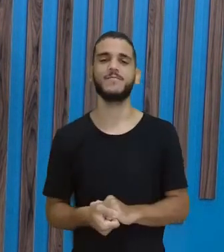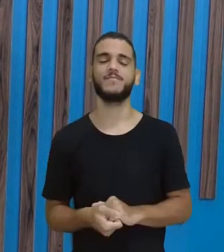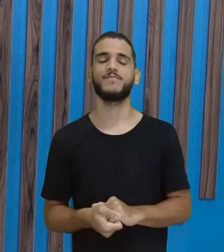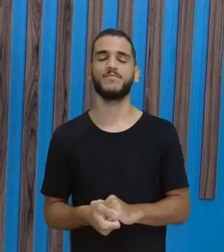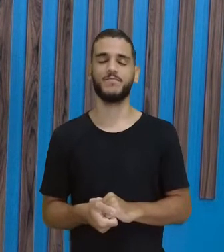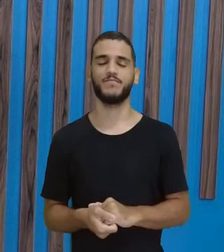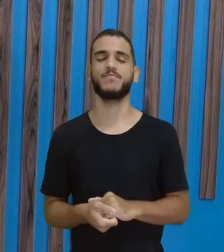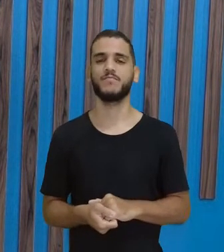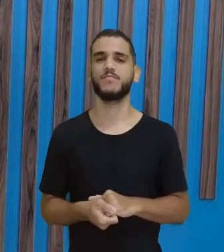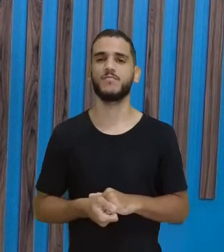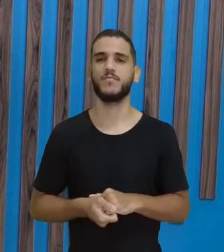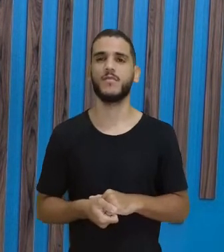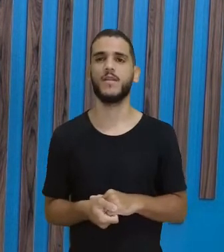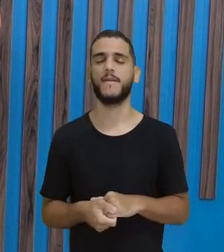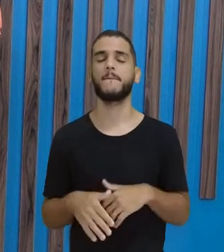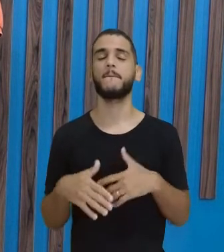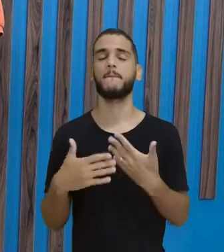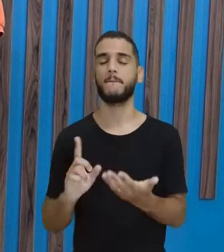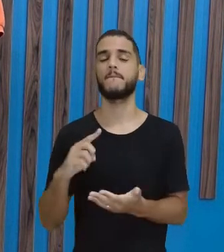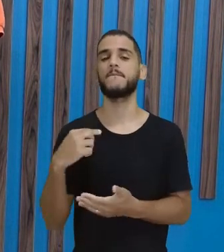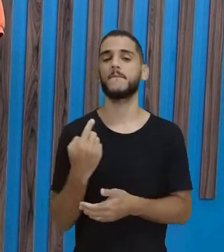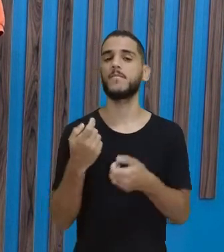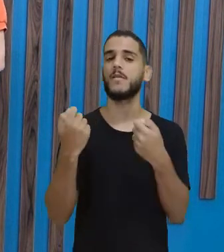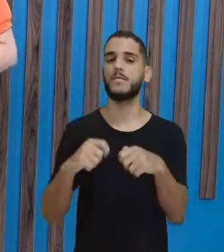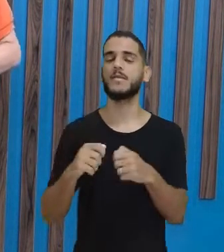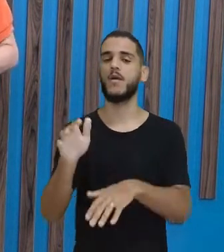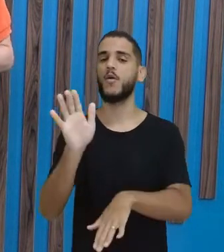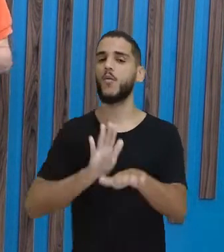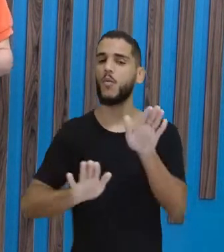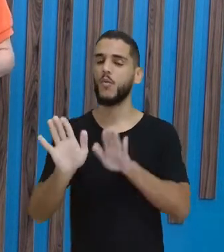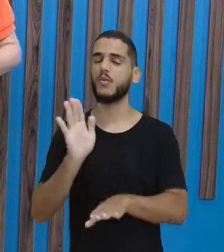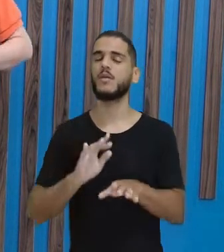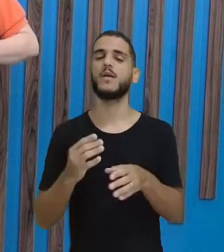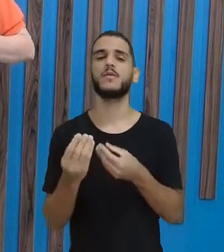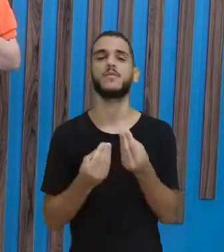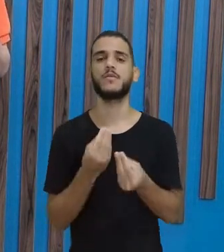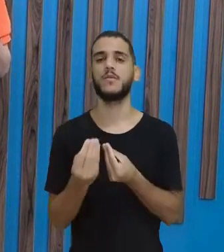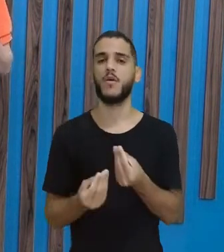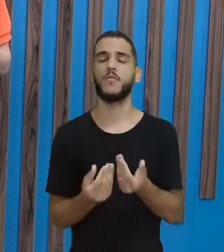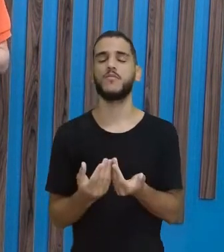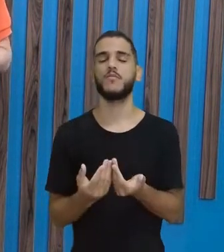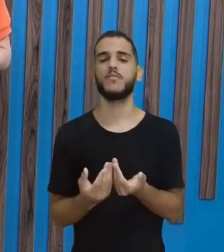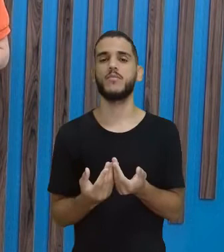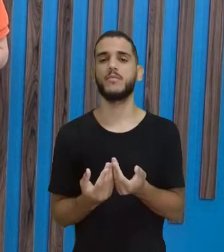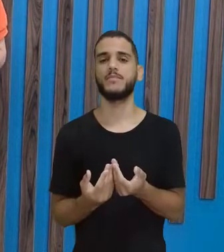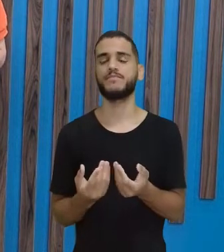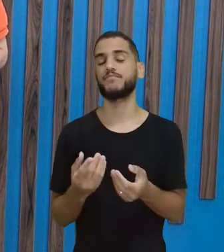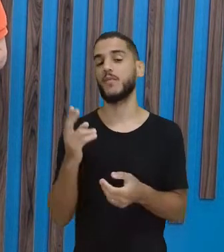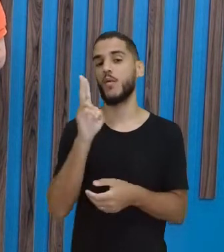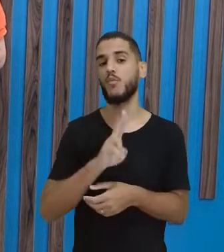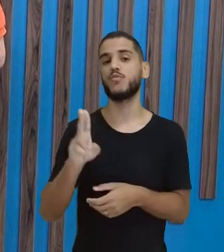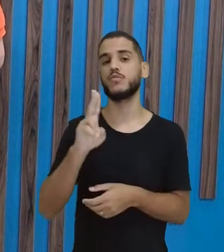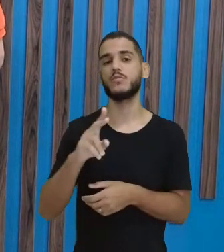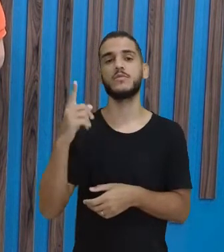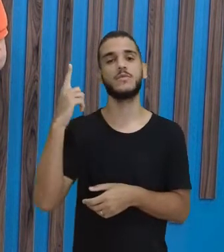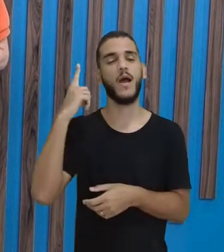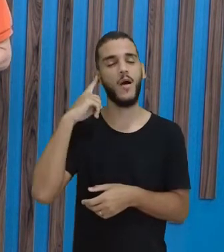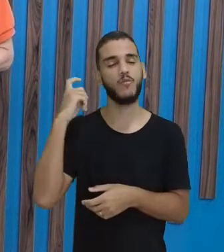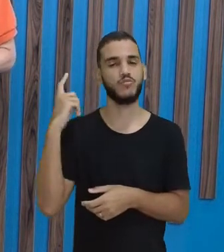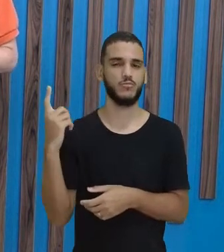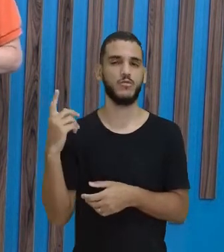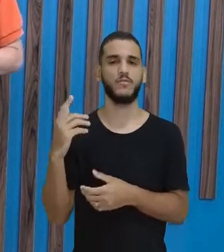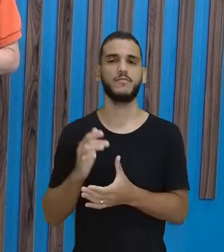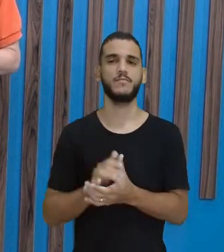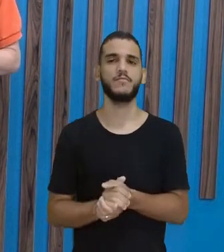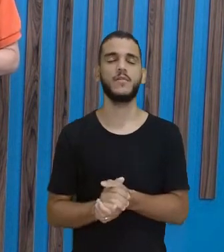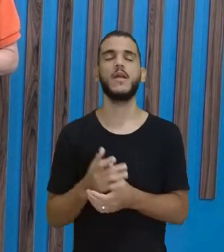viajar aí na Lua. Então, a gente tem que ter muito cuidado quando vai colocar esse som e de que forma você vai colocar o som, tá?